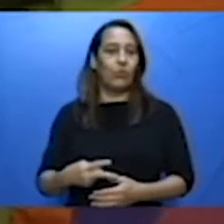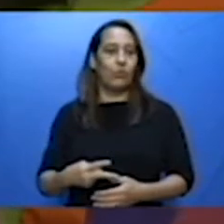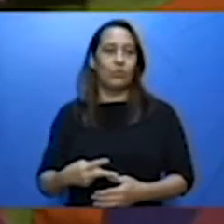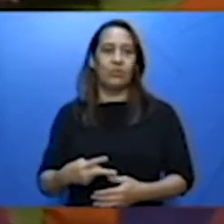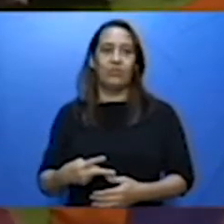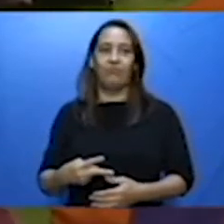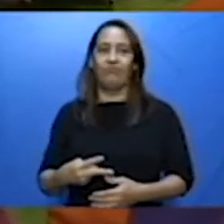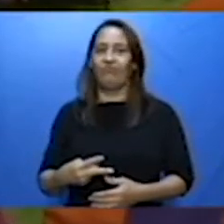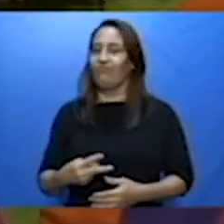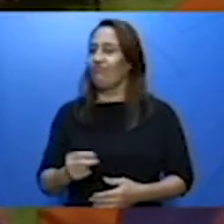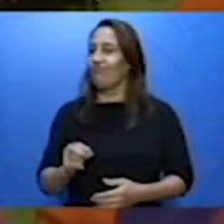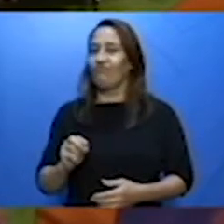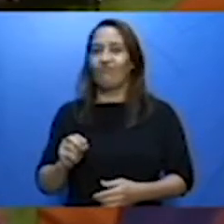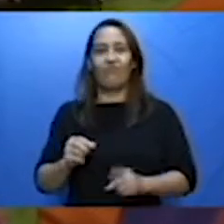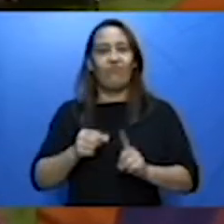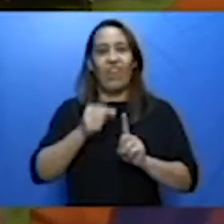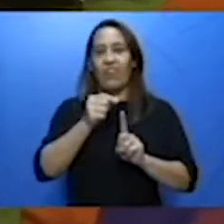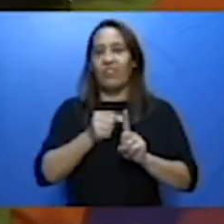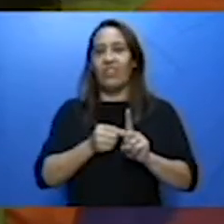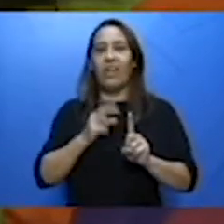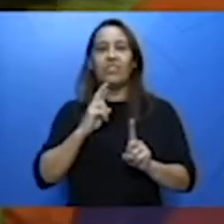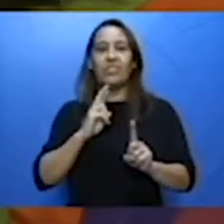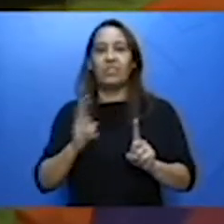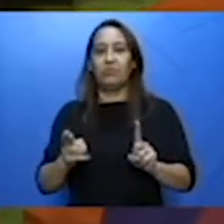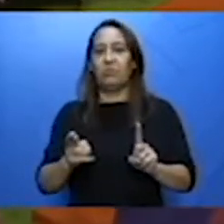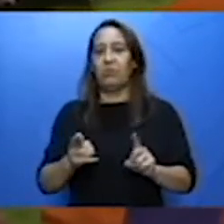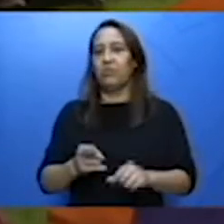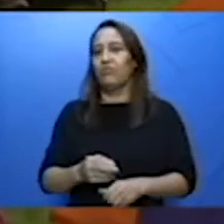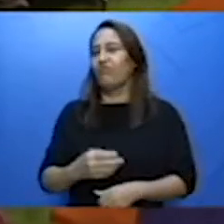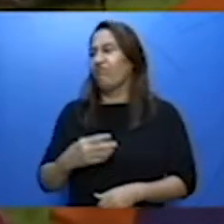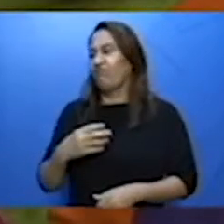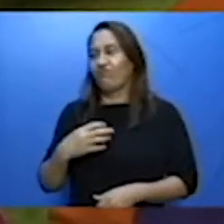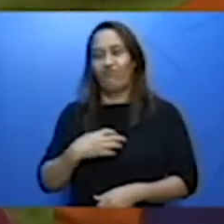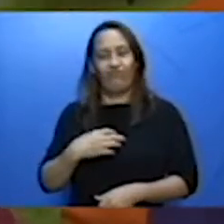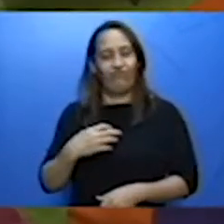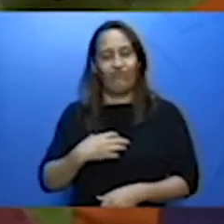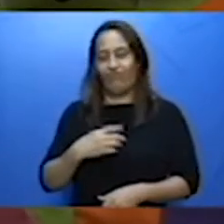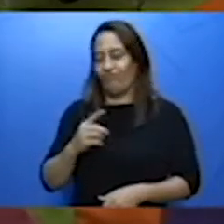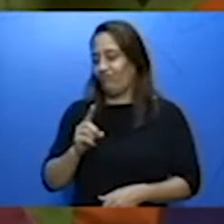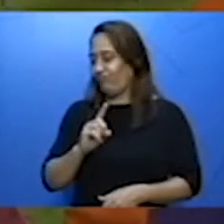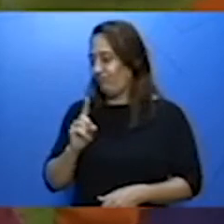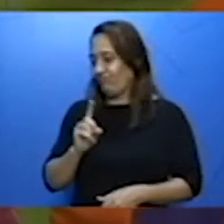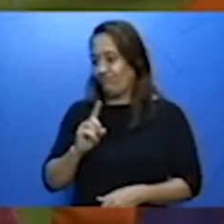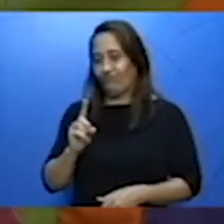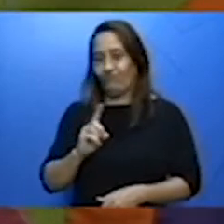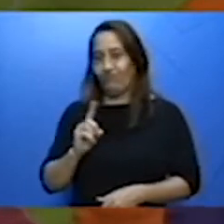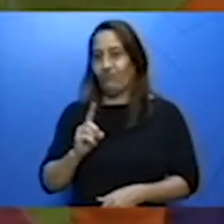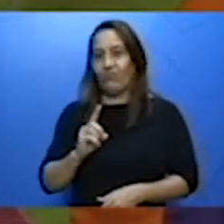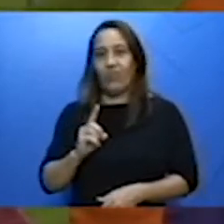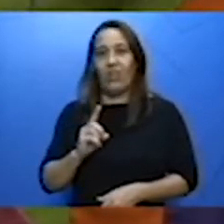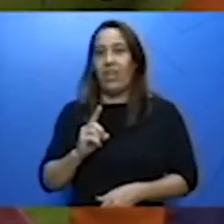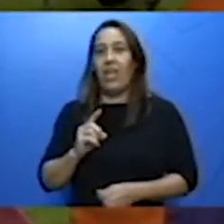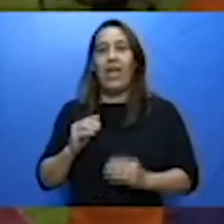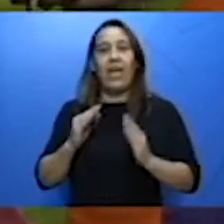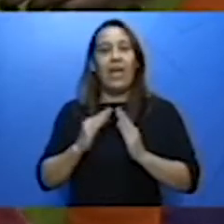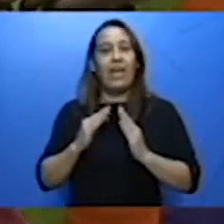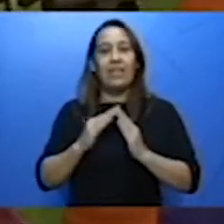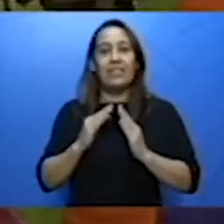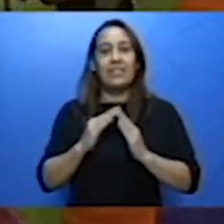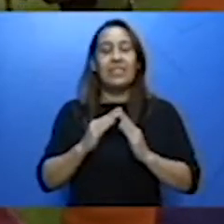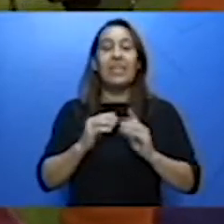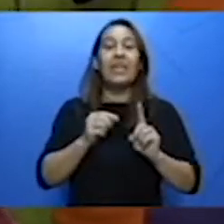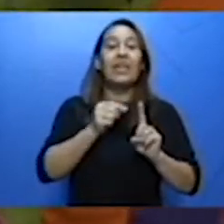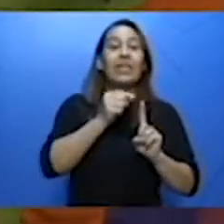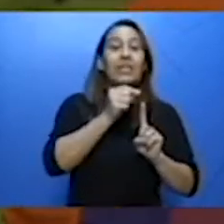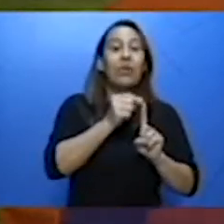Ah, a unidade vai responder: Sinto muito. Sabe por quê? Eu sou a casa da